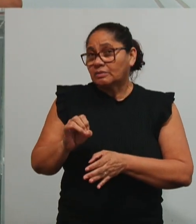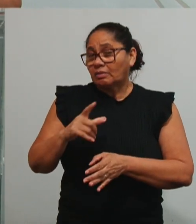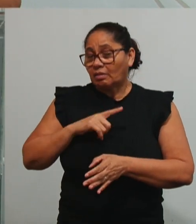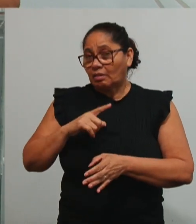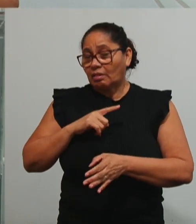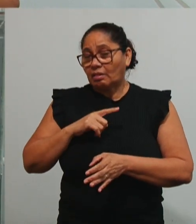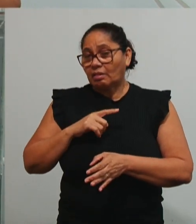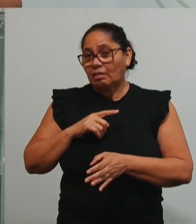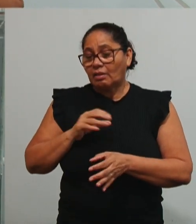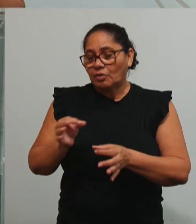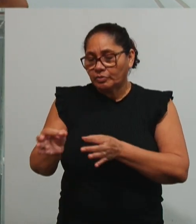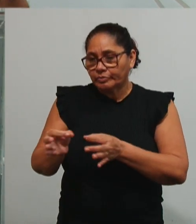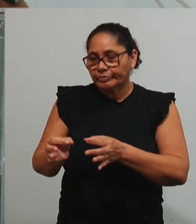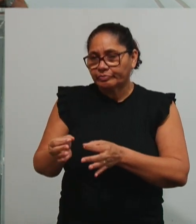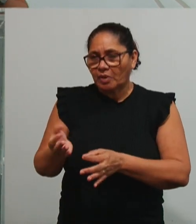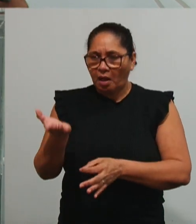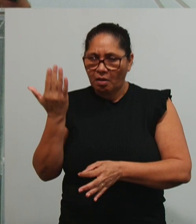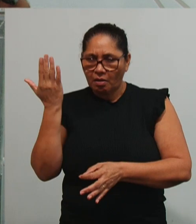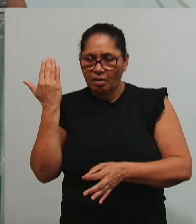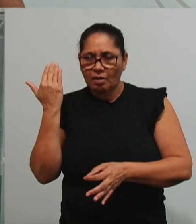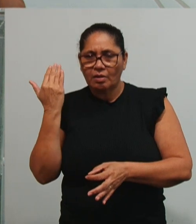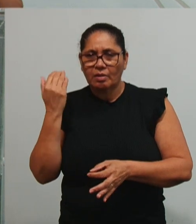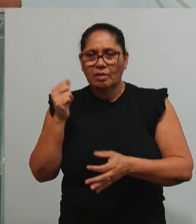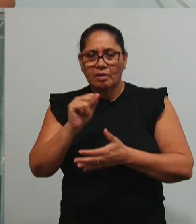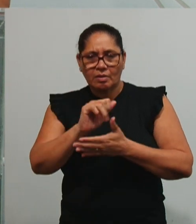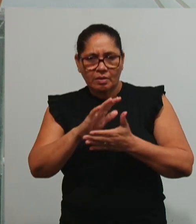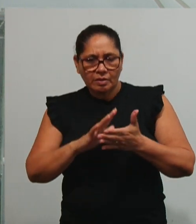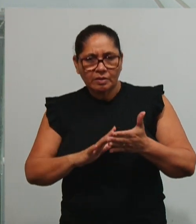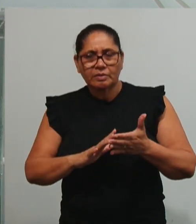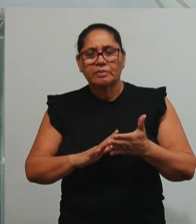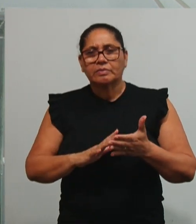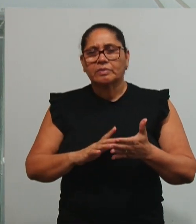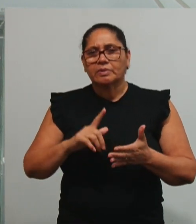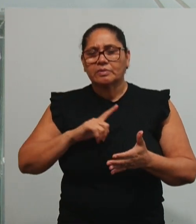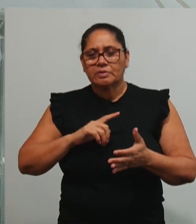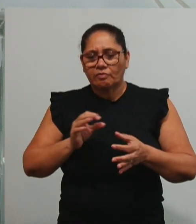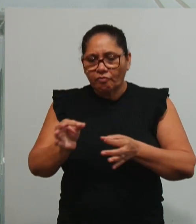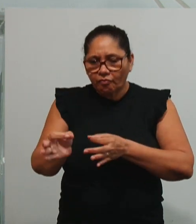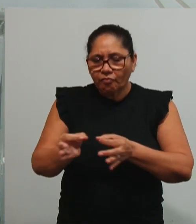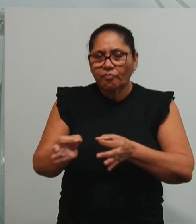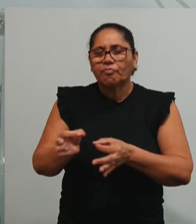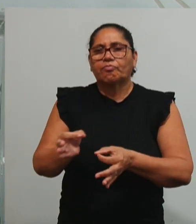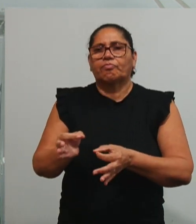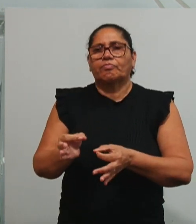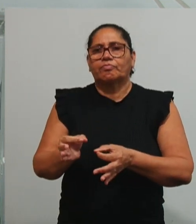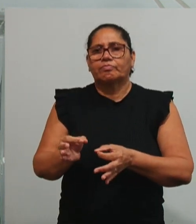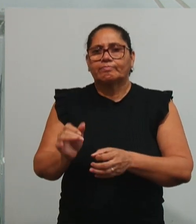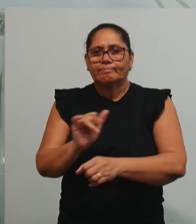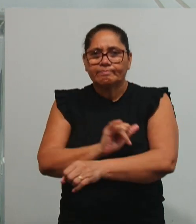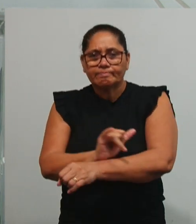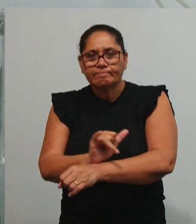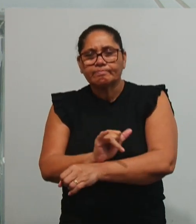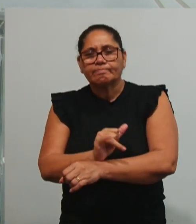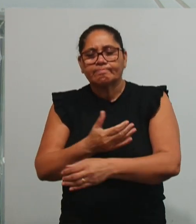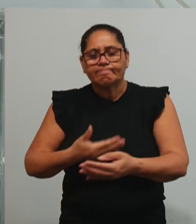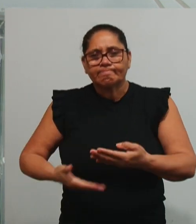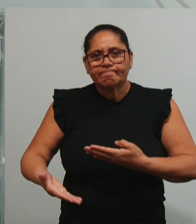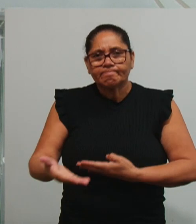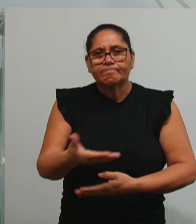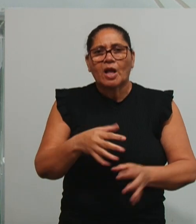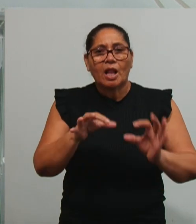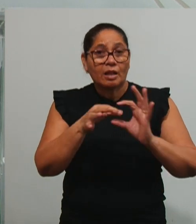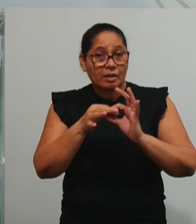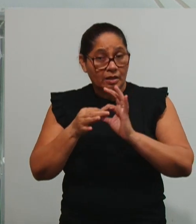anterior. Não existe atividades coordenadas se não houver um plano, um planejamento estratégico relacionados a ela. Quer dizer,